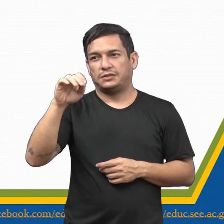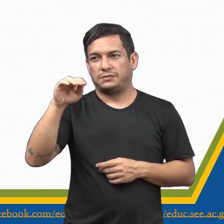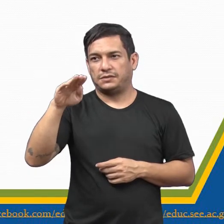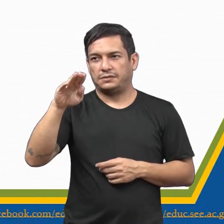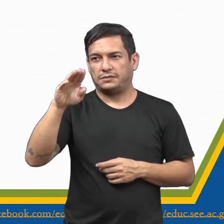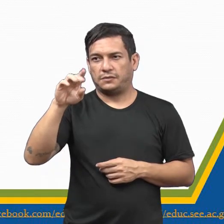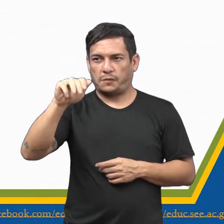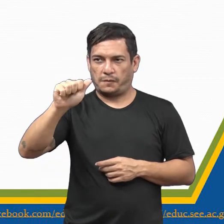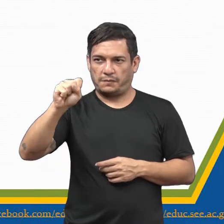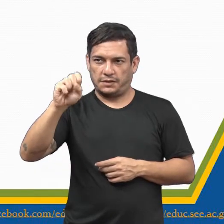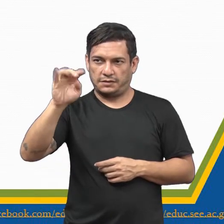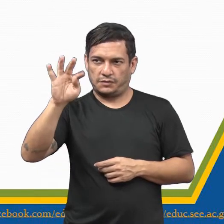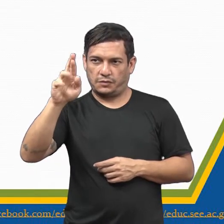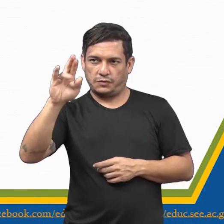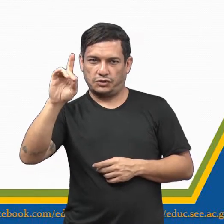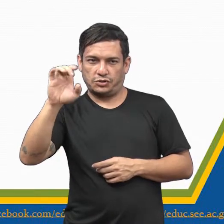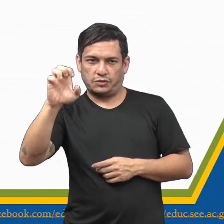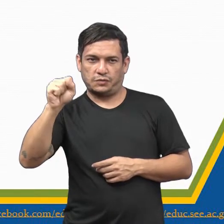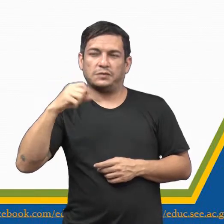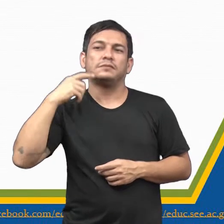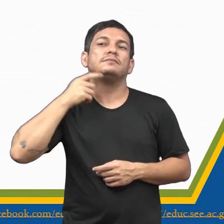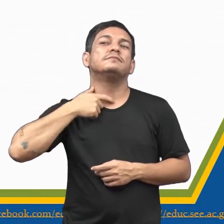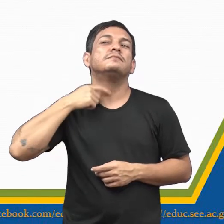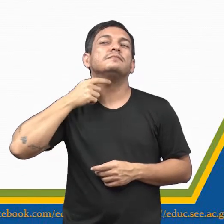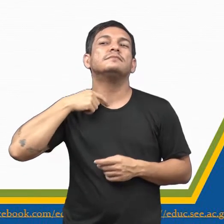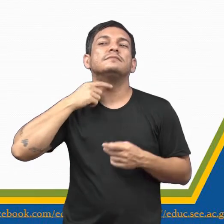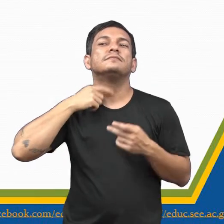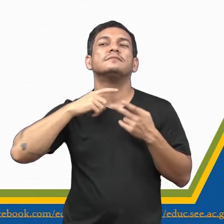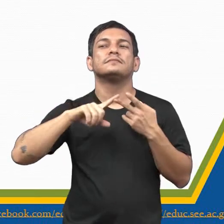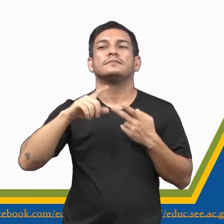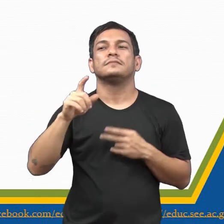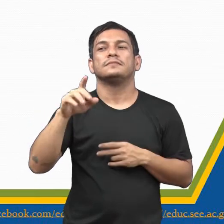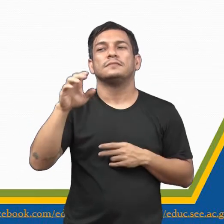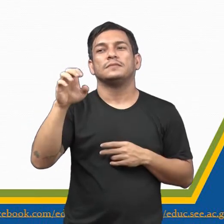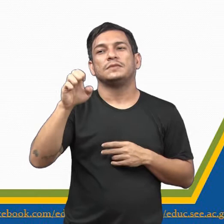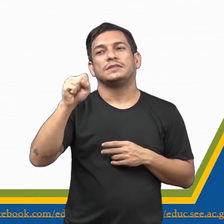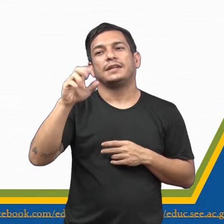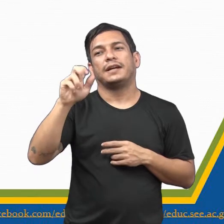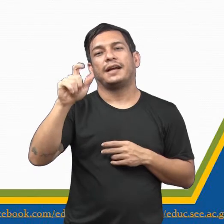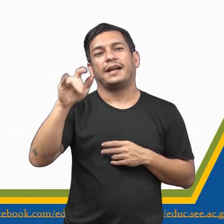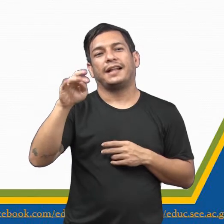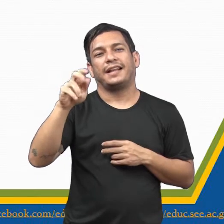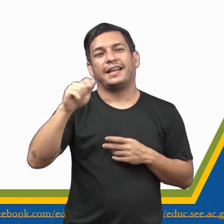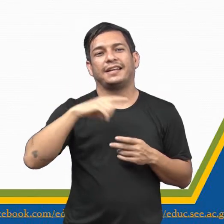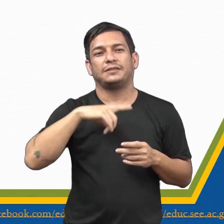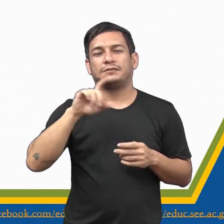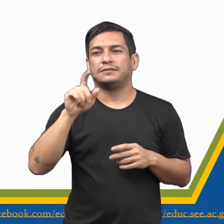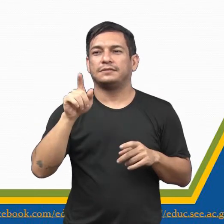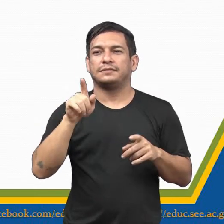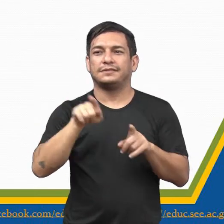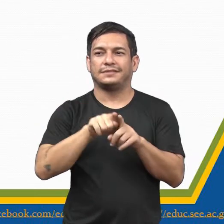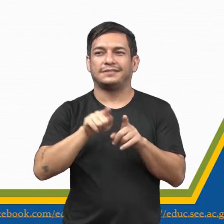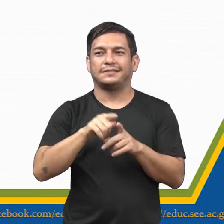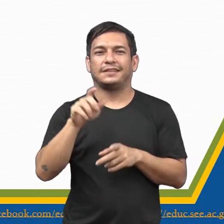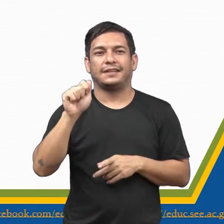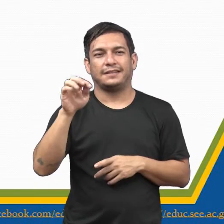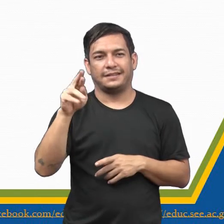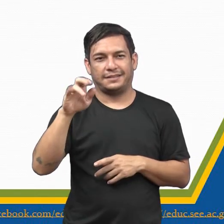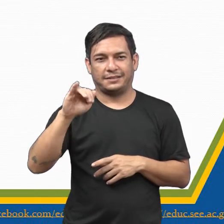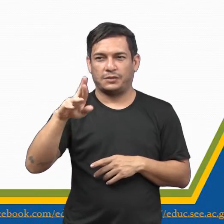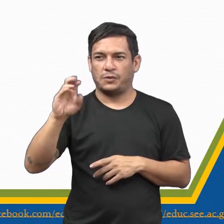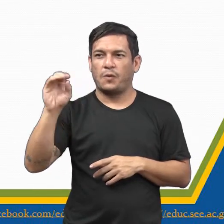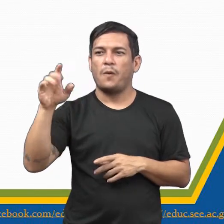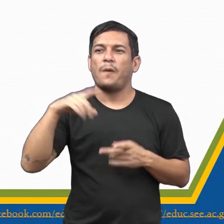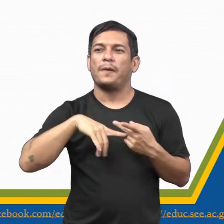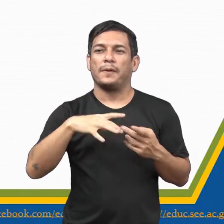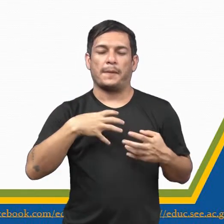os intercostais externos, os escalenos, o serrátil anterior e o peitoral menor.